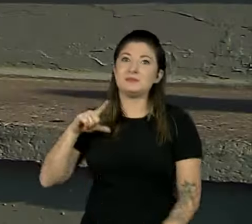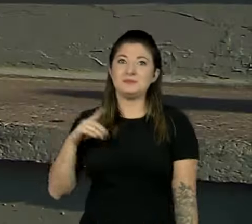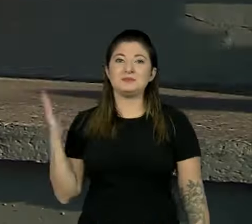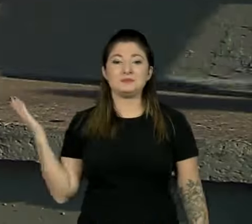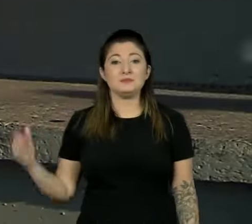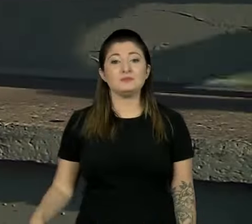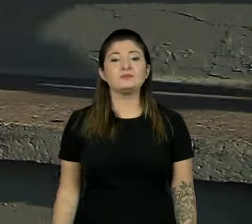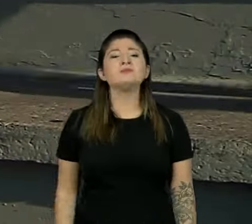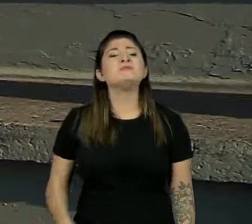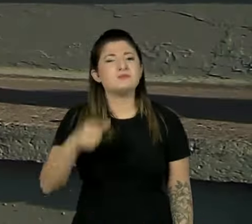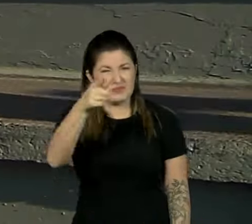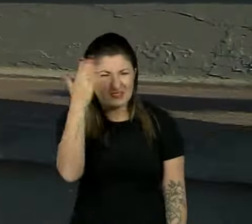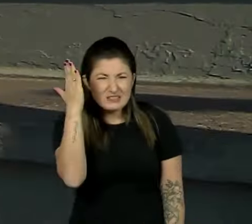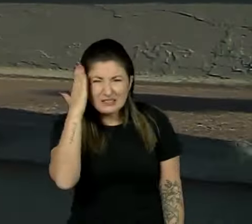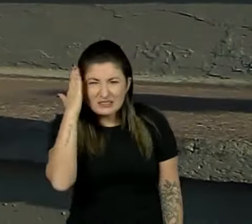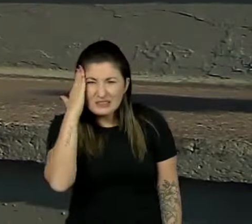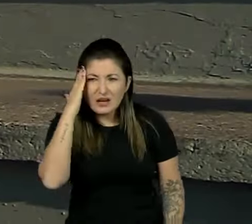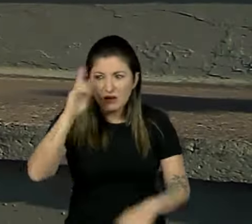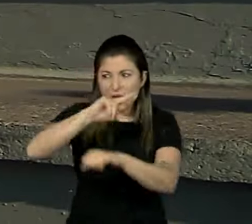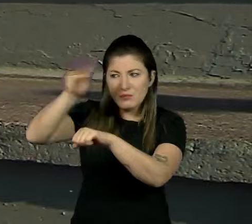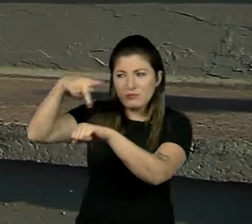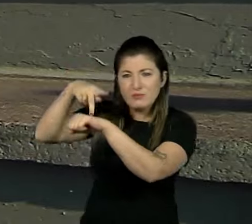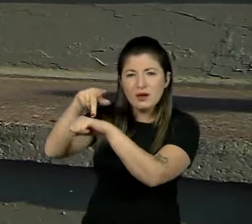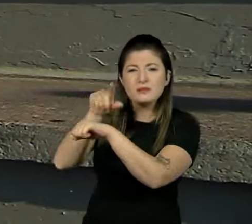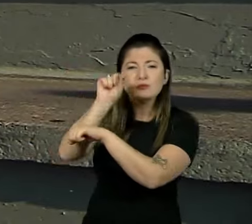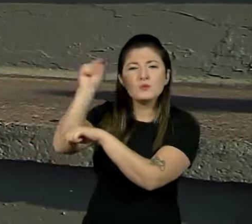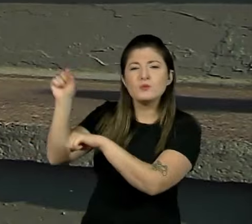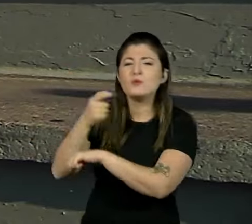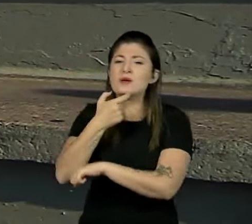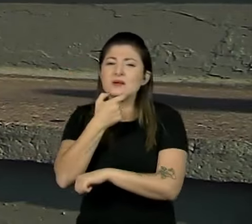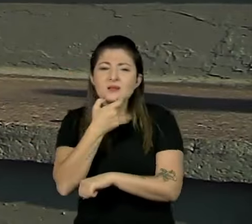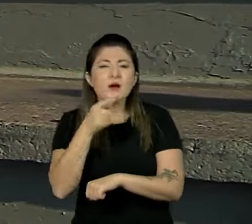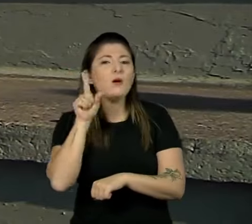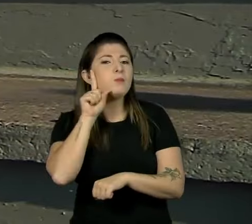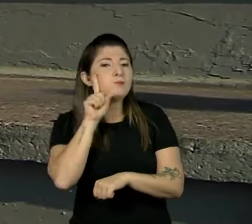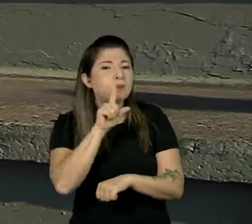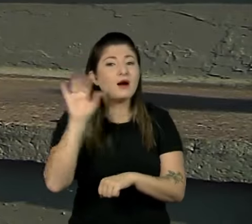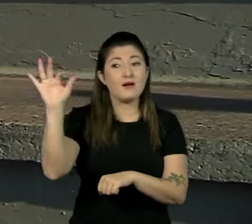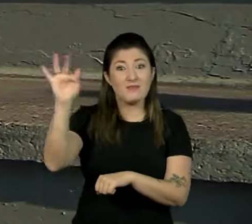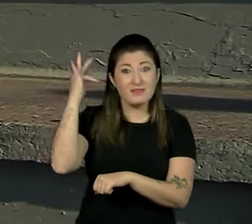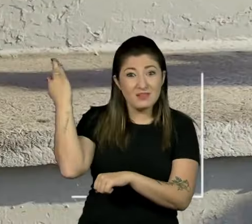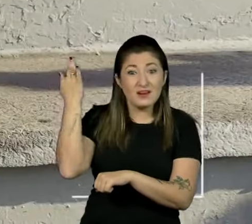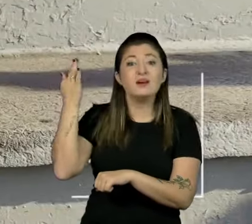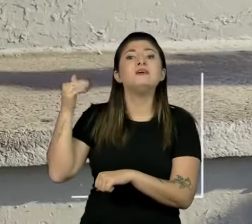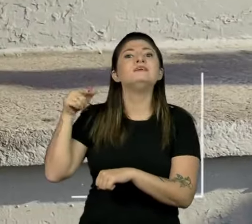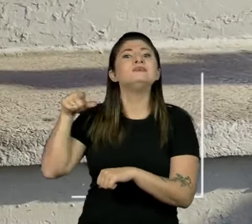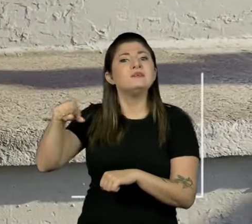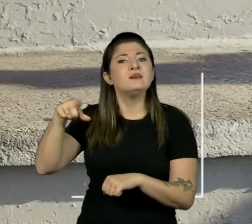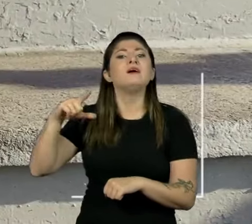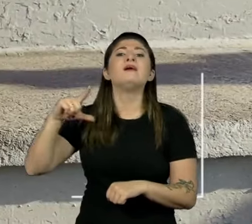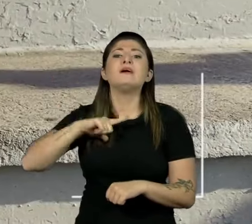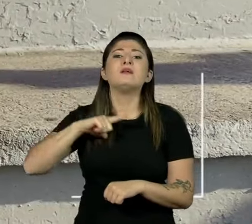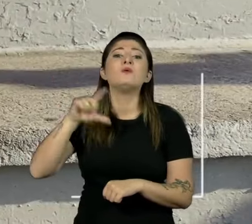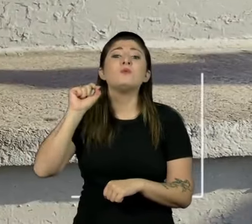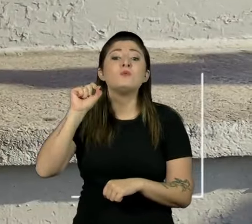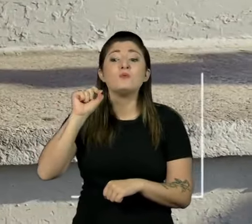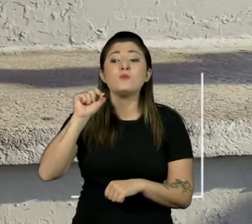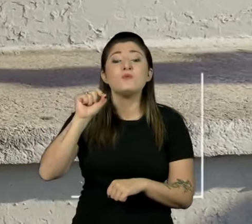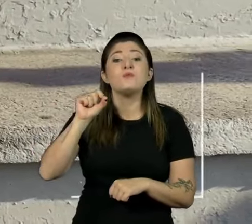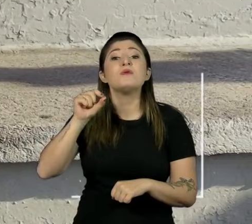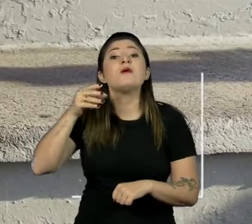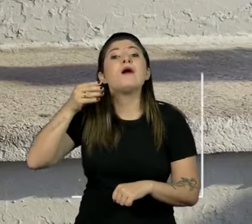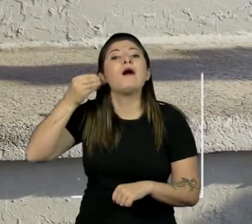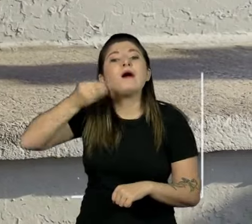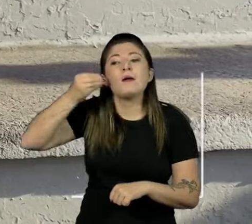Você sabia que em alguns países como Inglaterra, Estados Unidos e França, a modalidade também é conhecida como uma plataforma de testes?